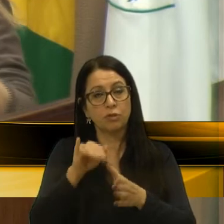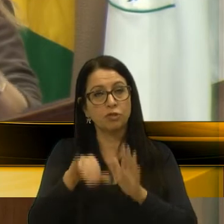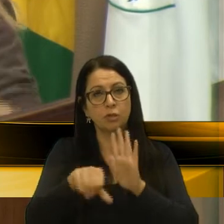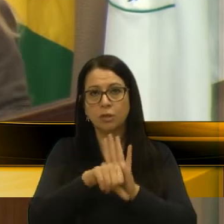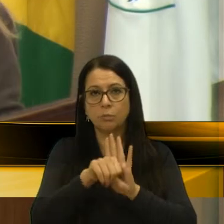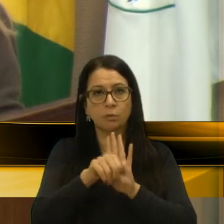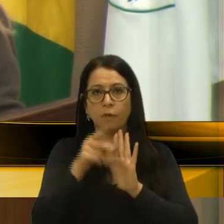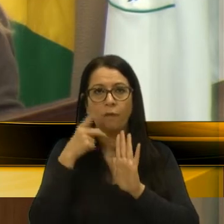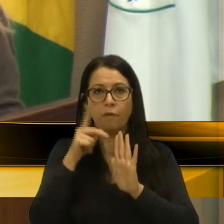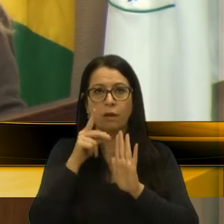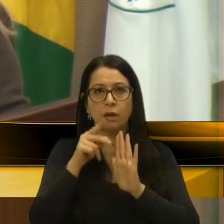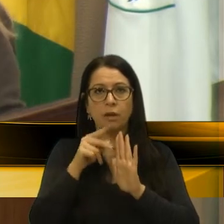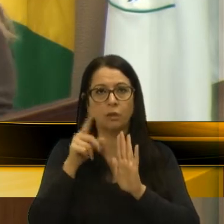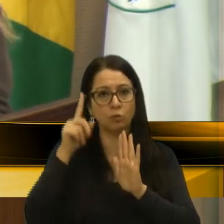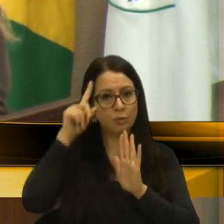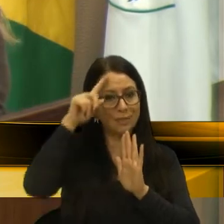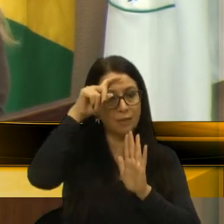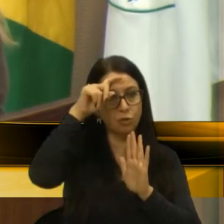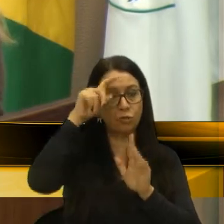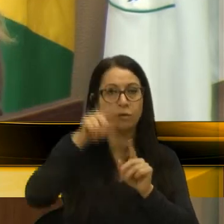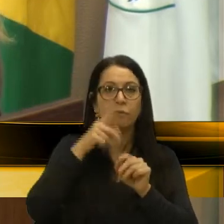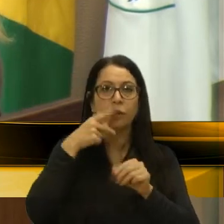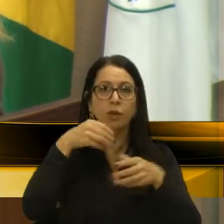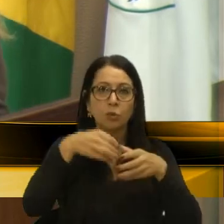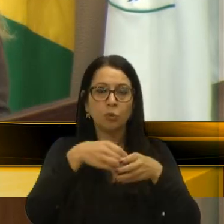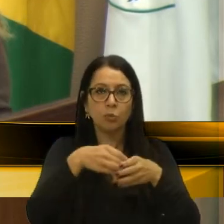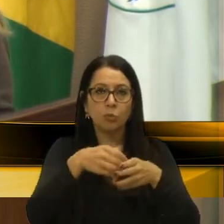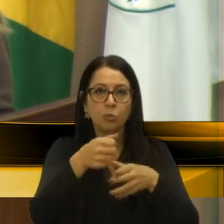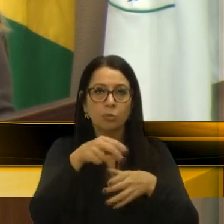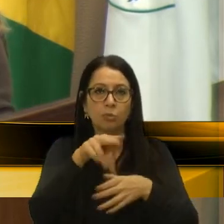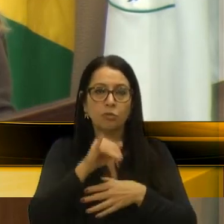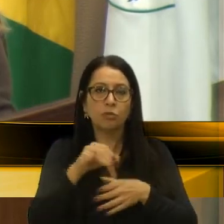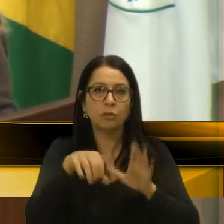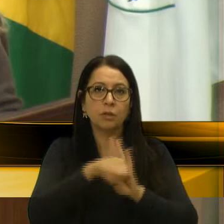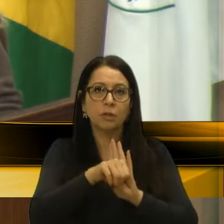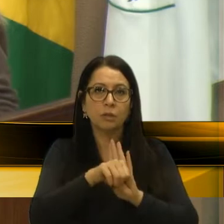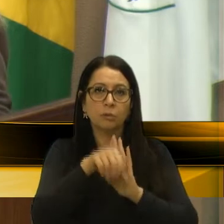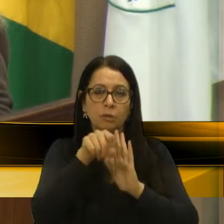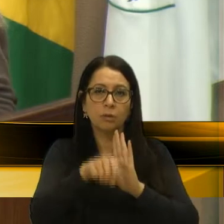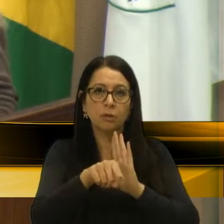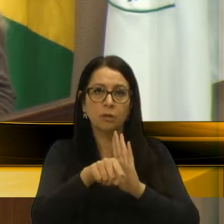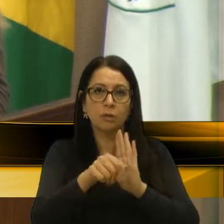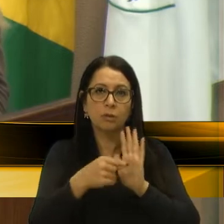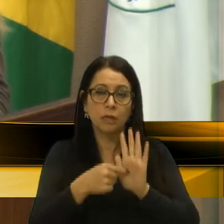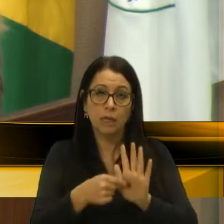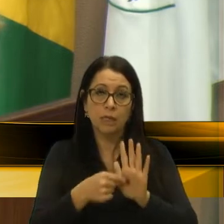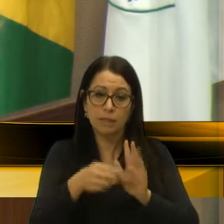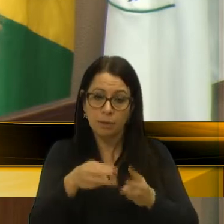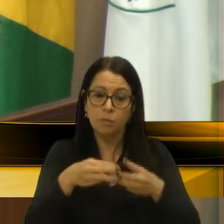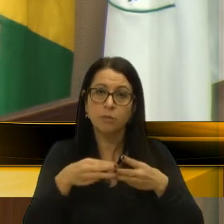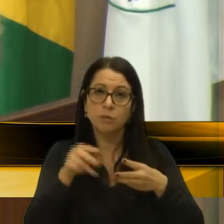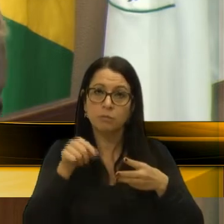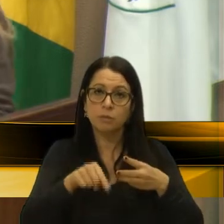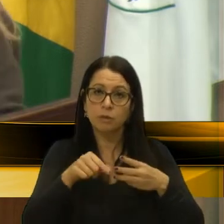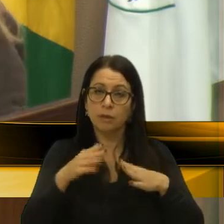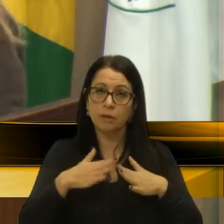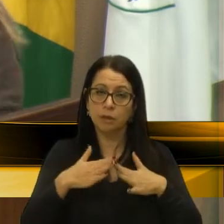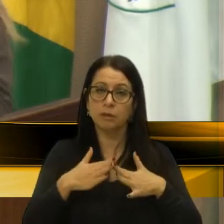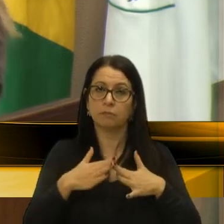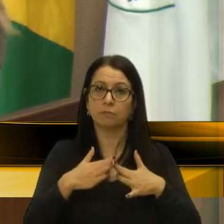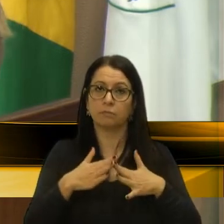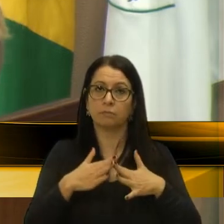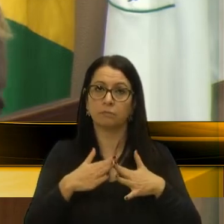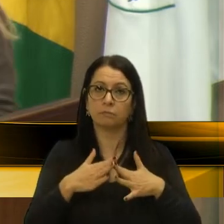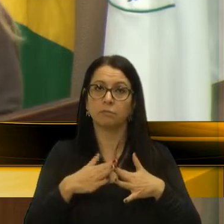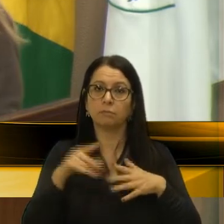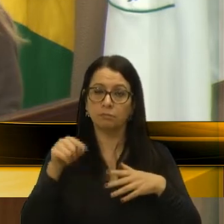vamos falar de Sérgio Moro, vamos falar de pacote anticrime. E essa moção que saia dessa casa, que saia